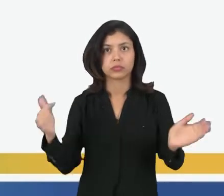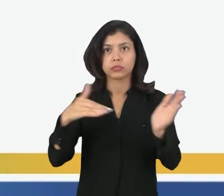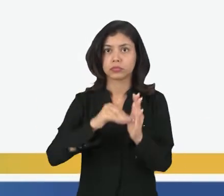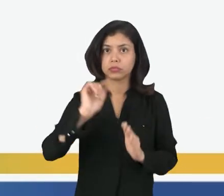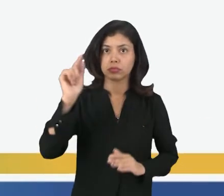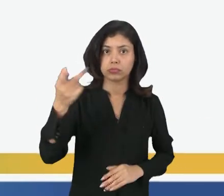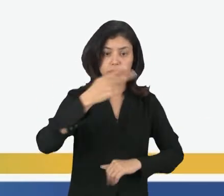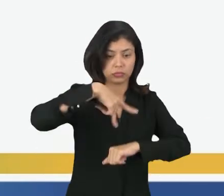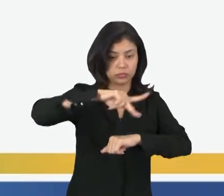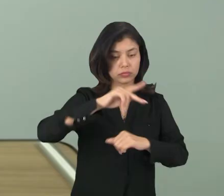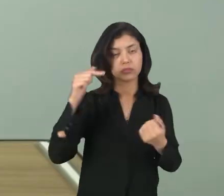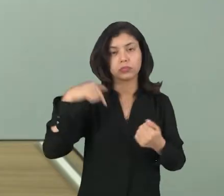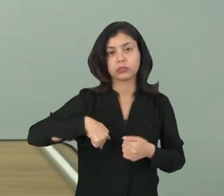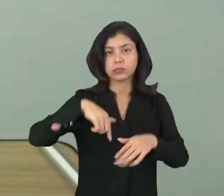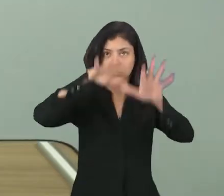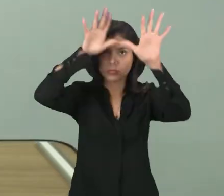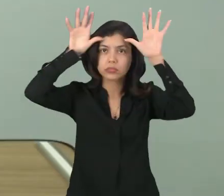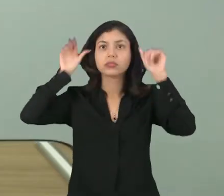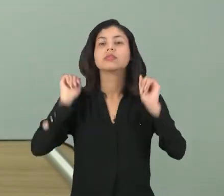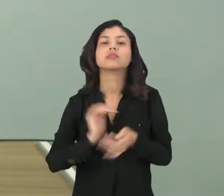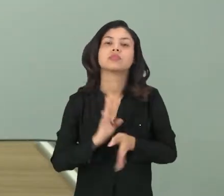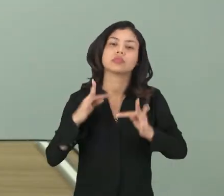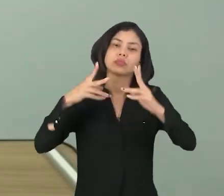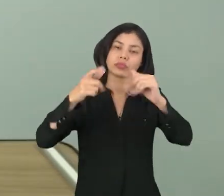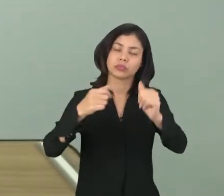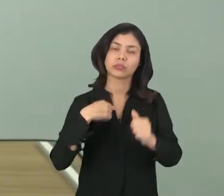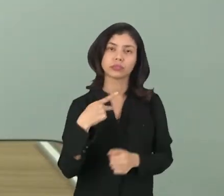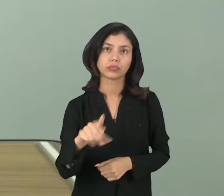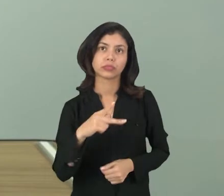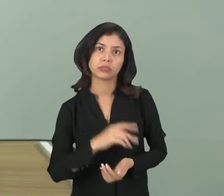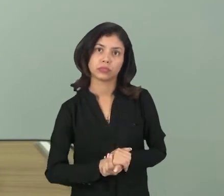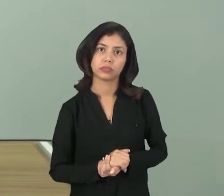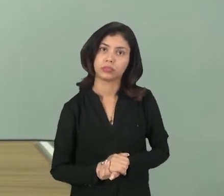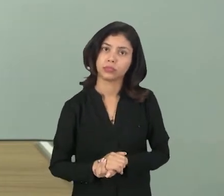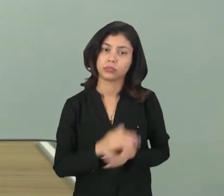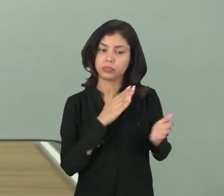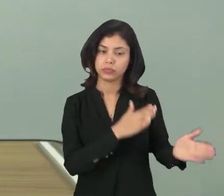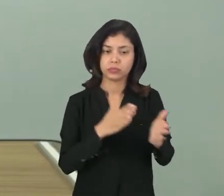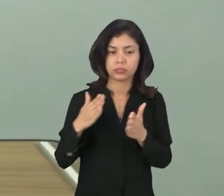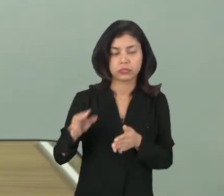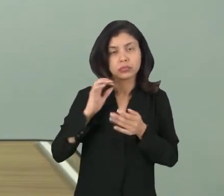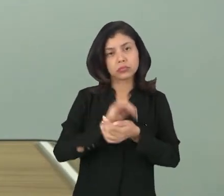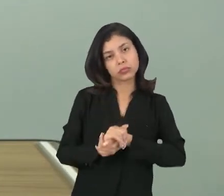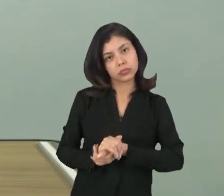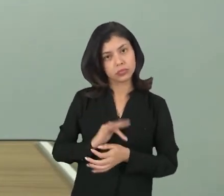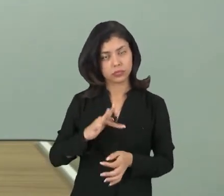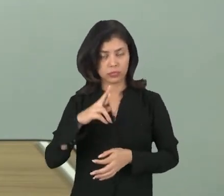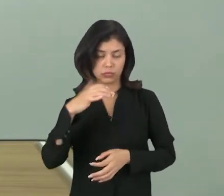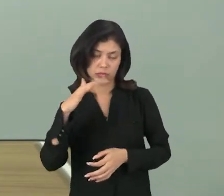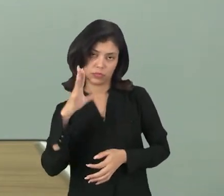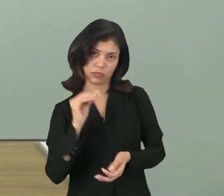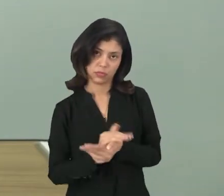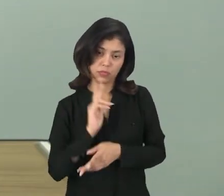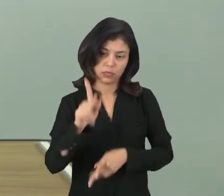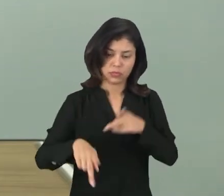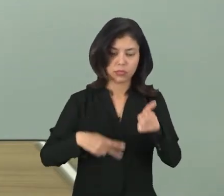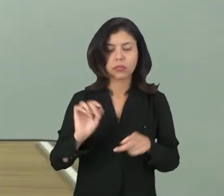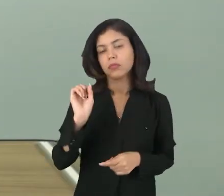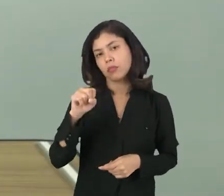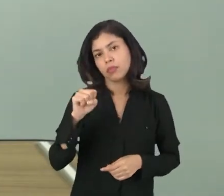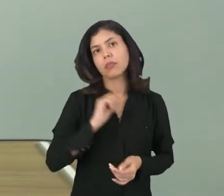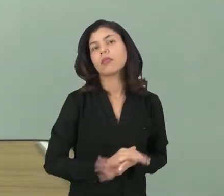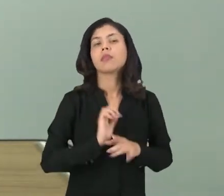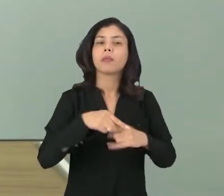de outros países para cá. E todos eles participaram da formação do nosso povo. Isso